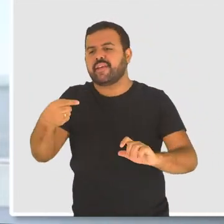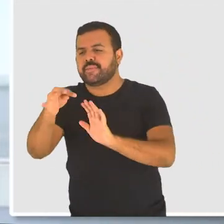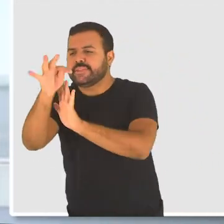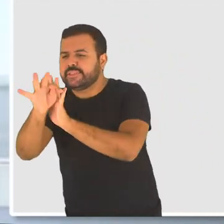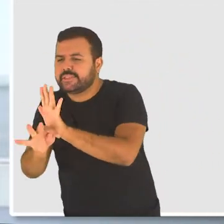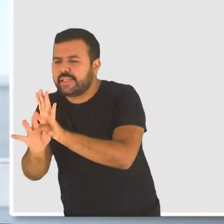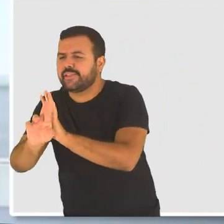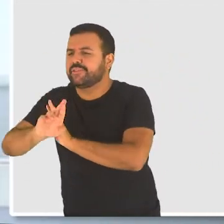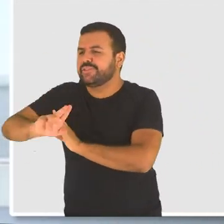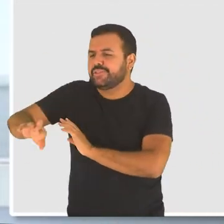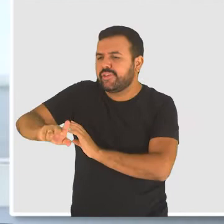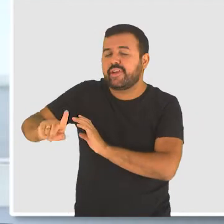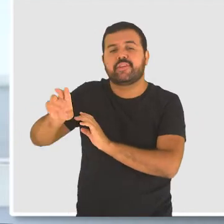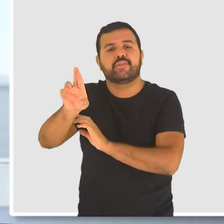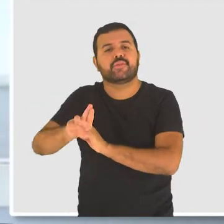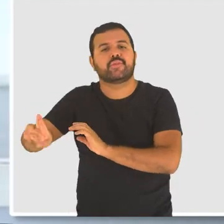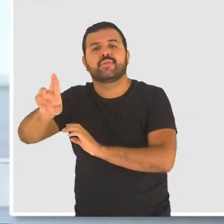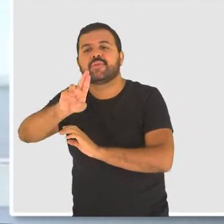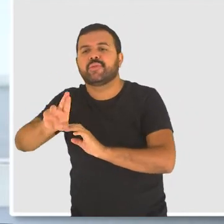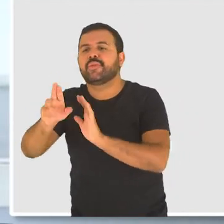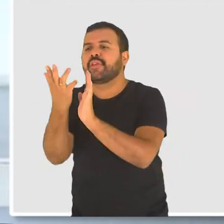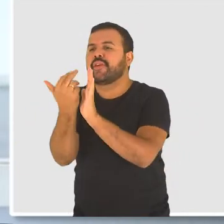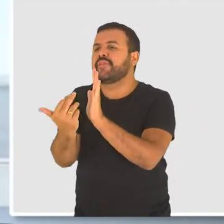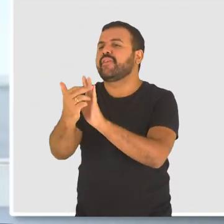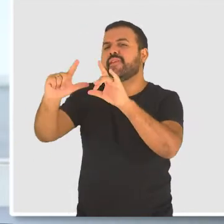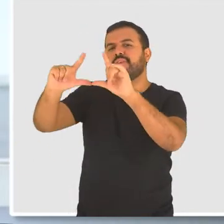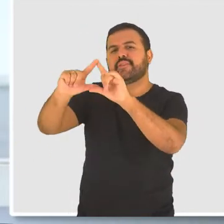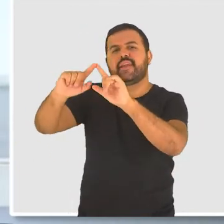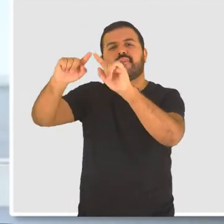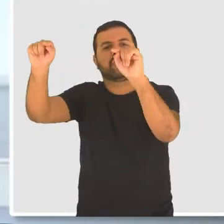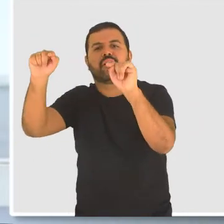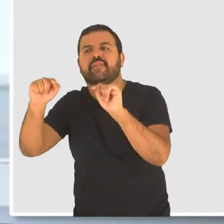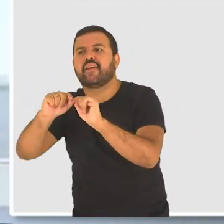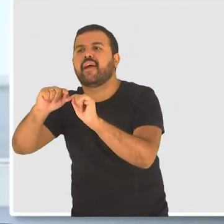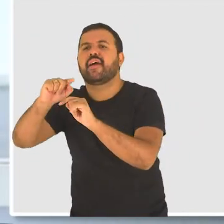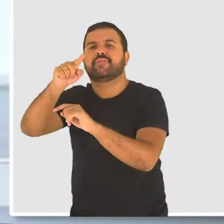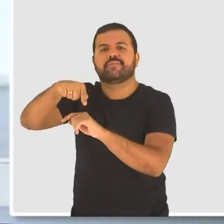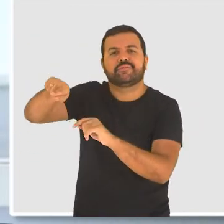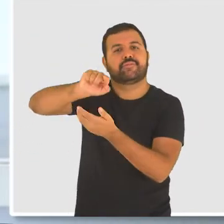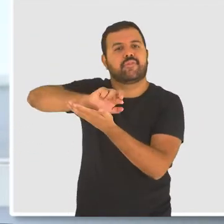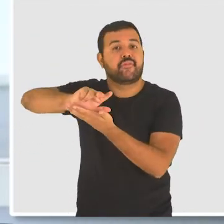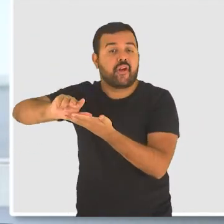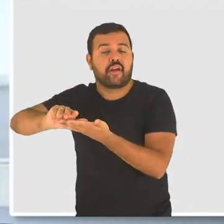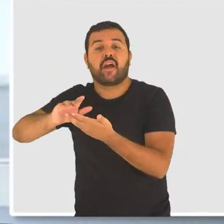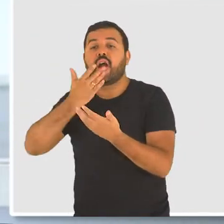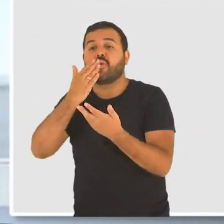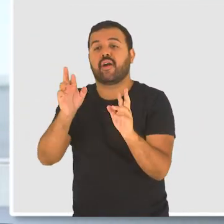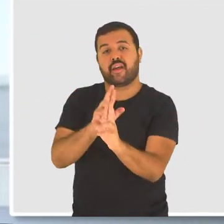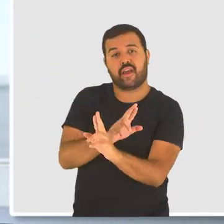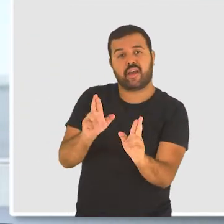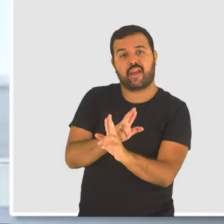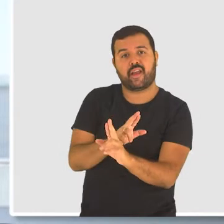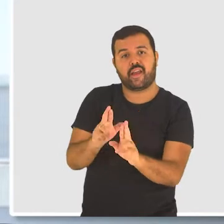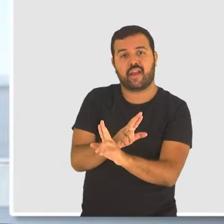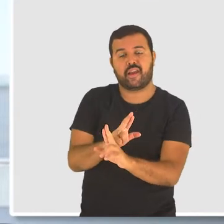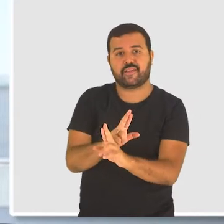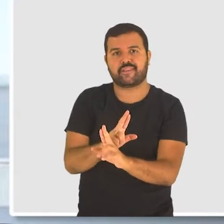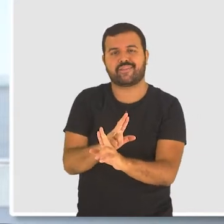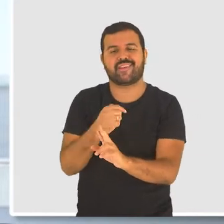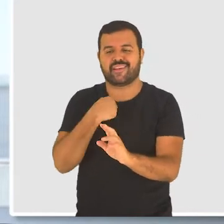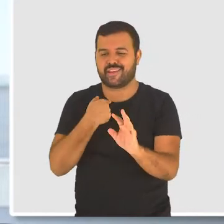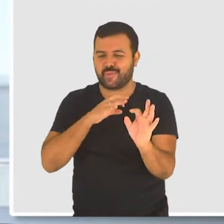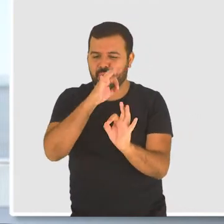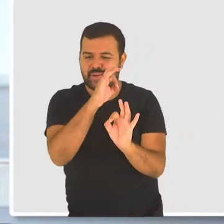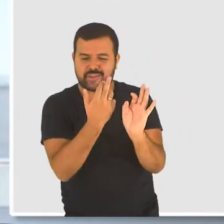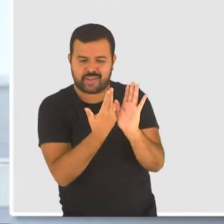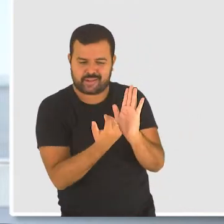relação existe entre essas estratégias? E o meu desenho, o desenho que eu fiz, ele está se conectando